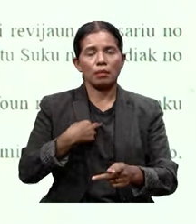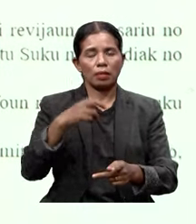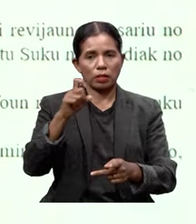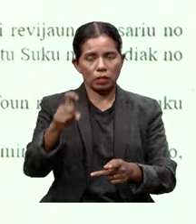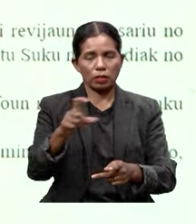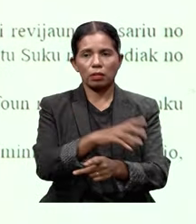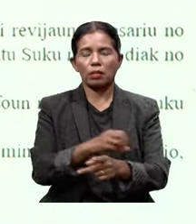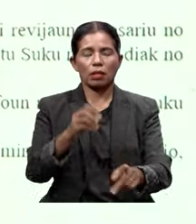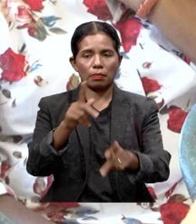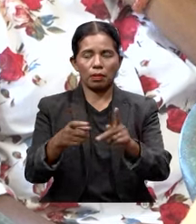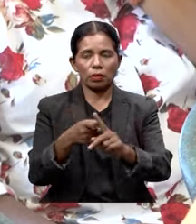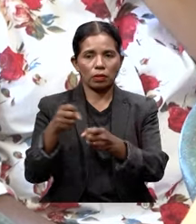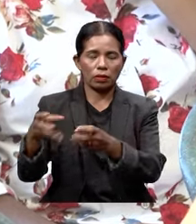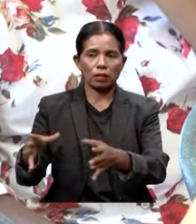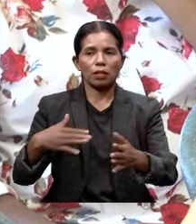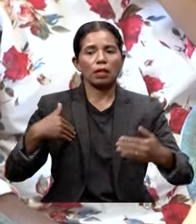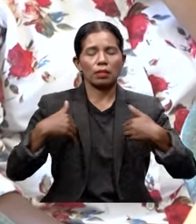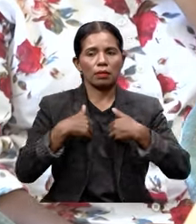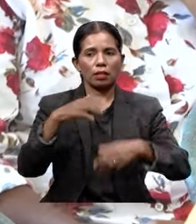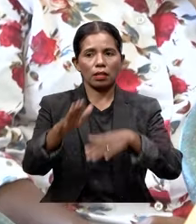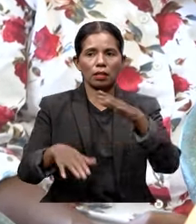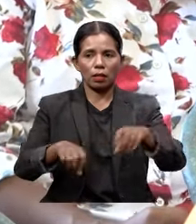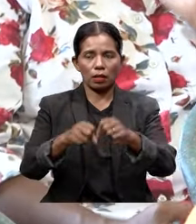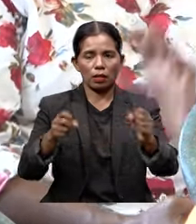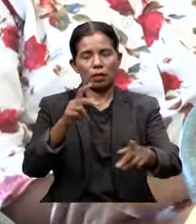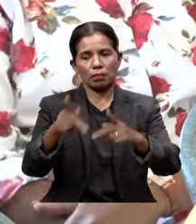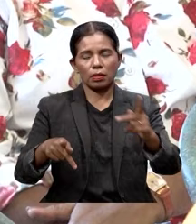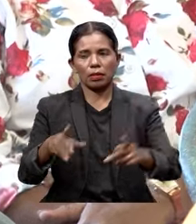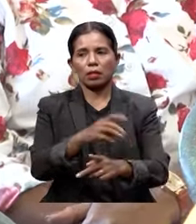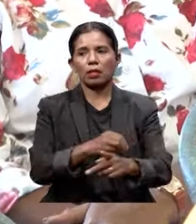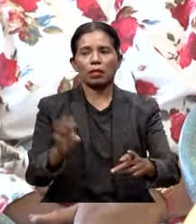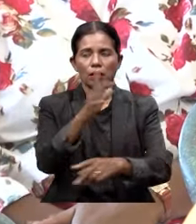evita comunidade rústica animal lao livre no estraga e macelo que tos